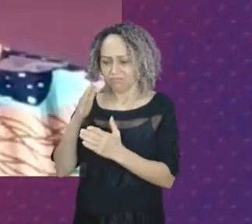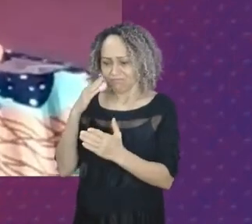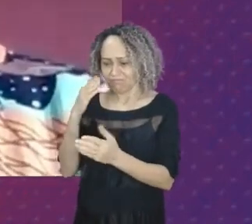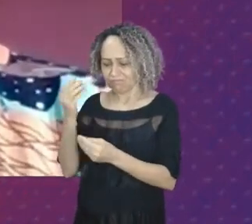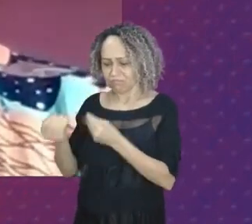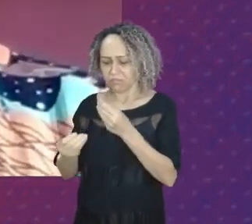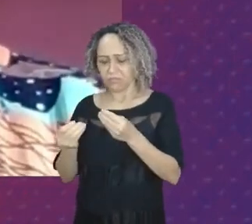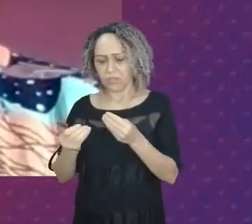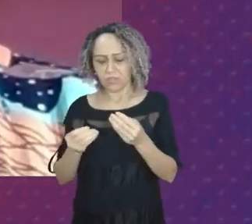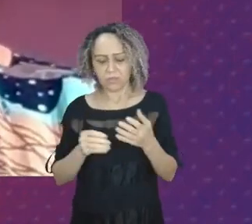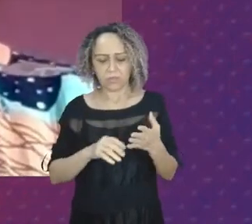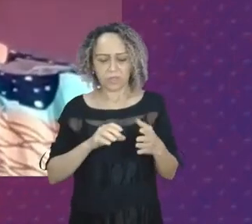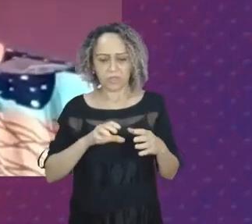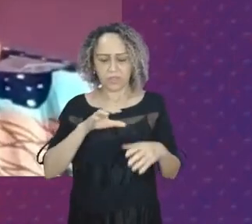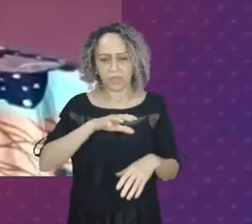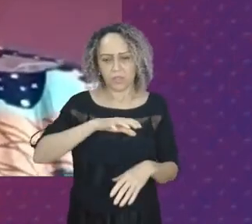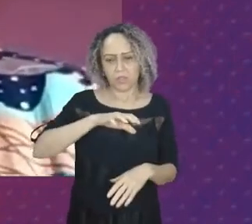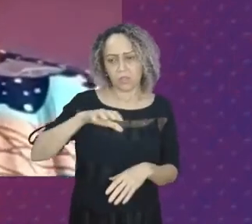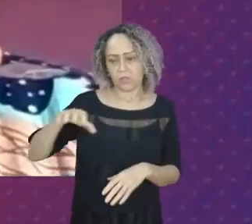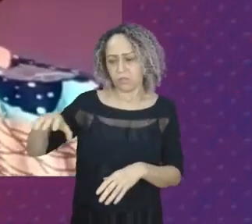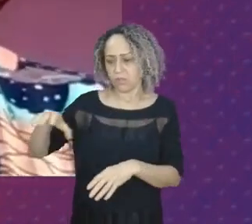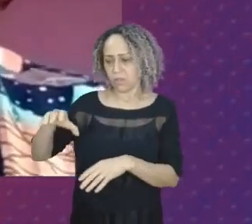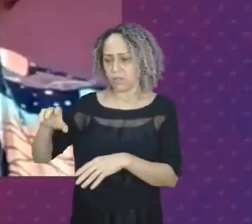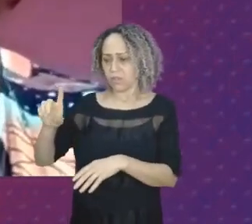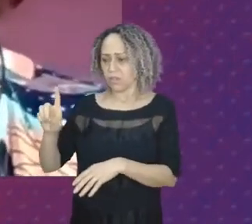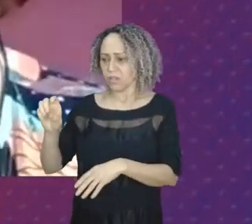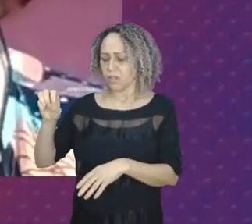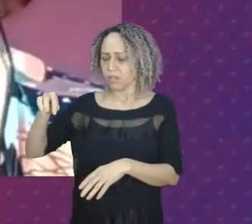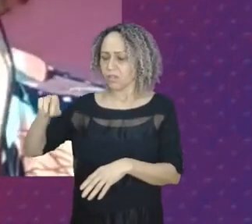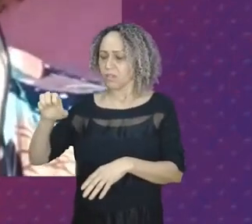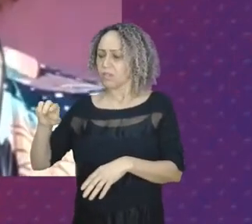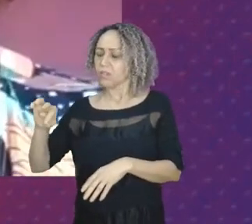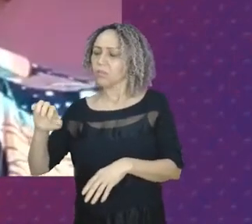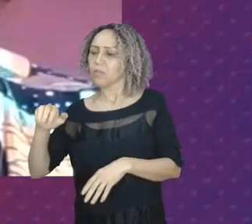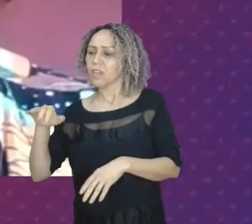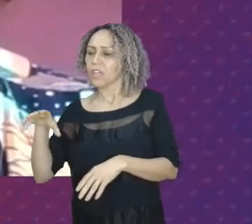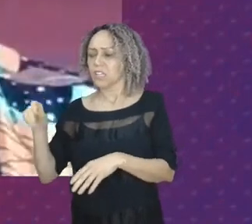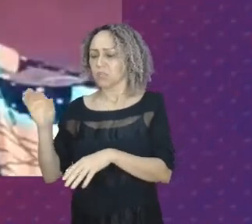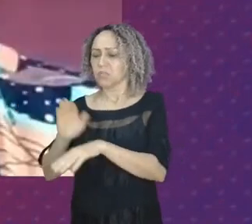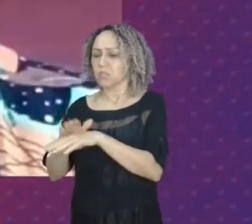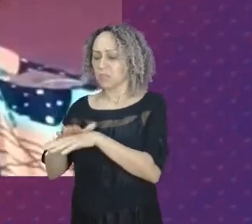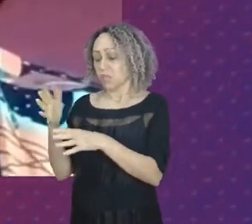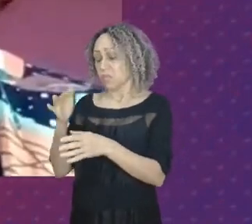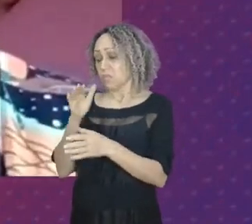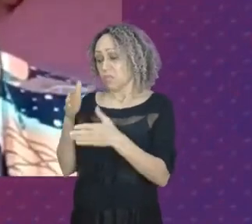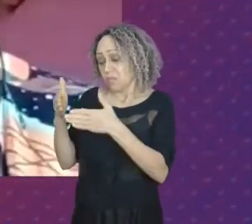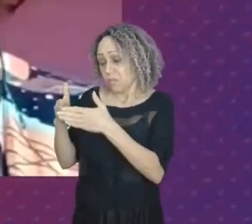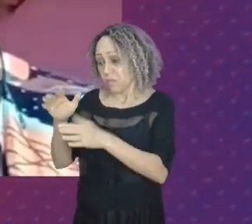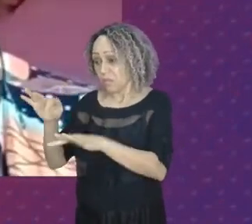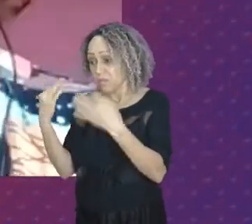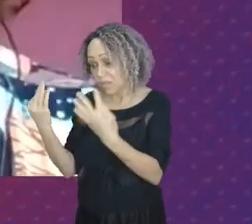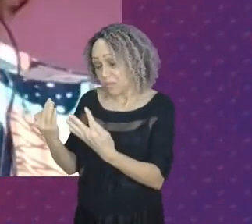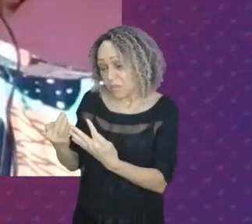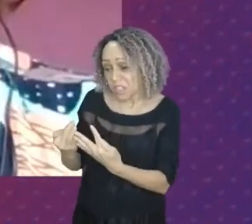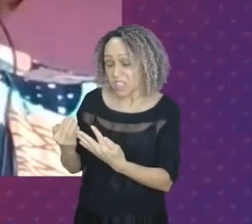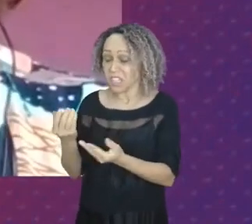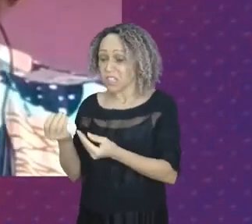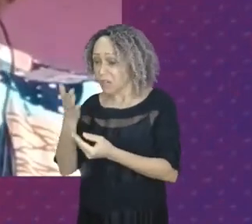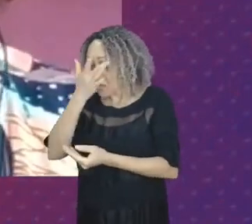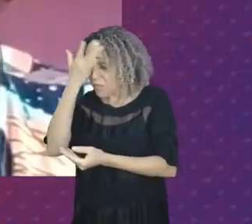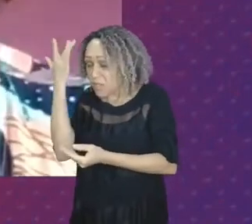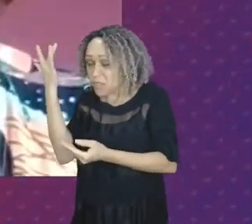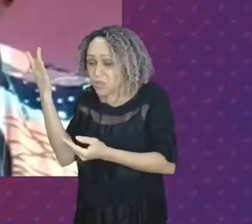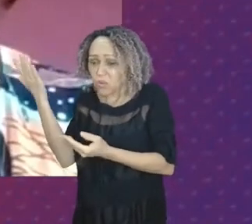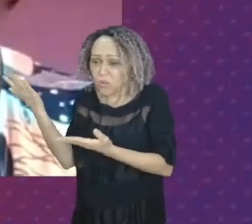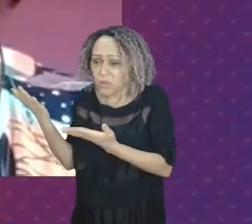como o doméstico como relações intrafamiliares, como relações de afeto, como relações íntimas de confiança, e